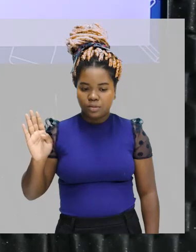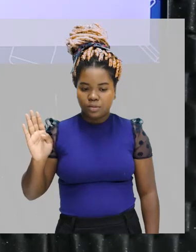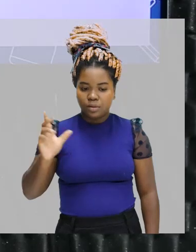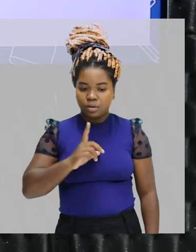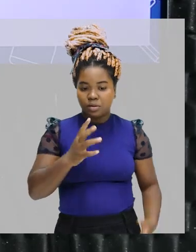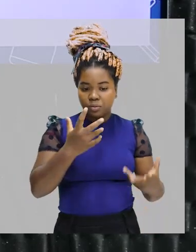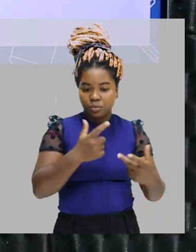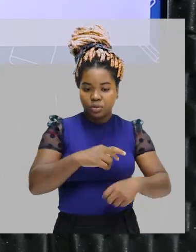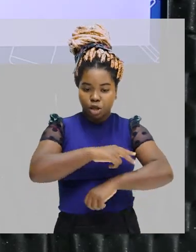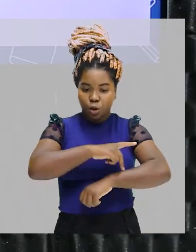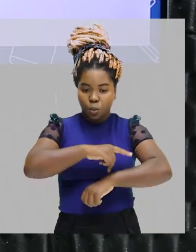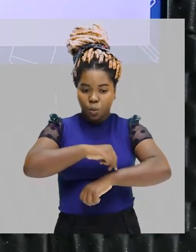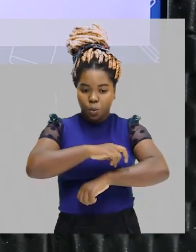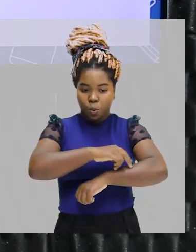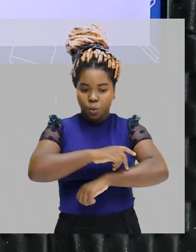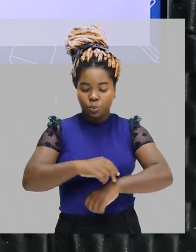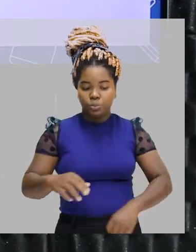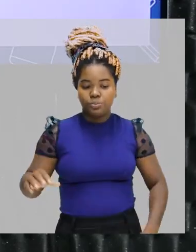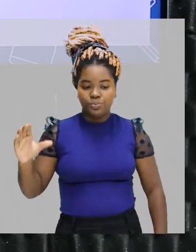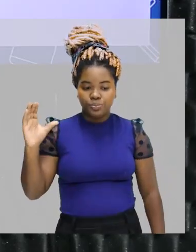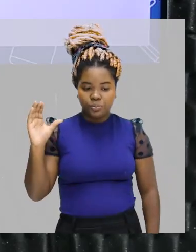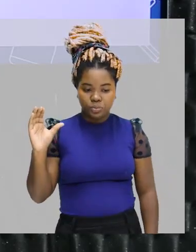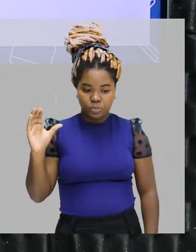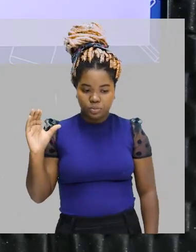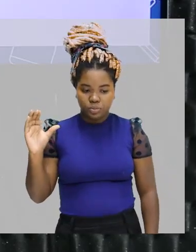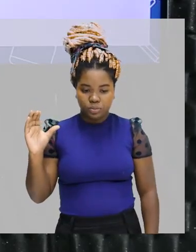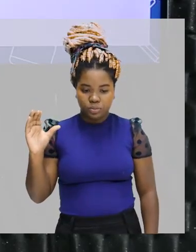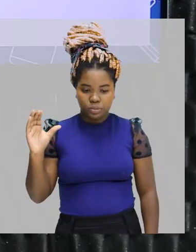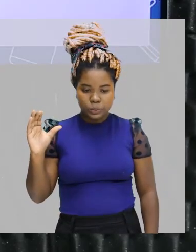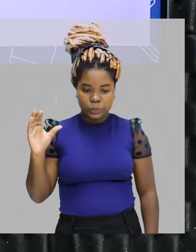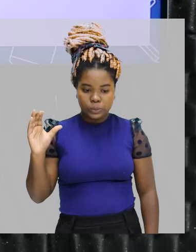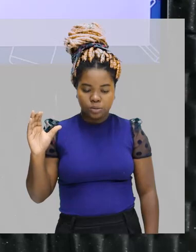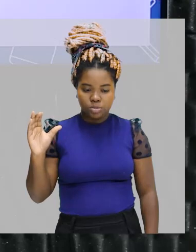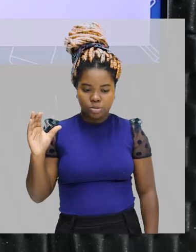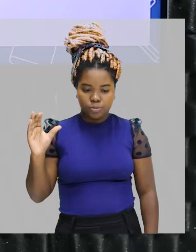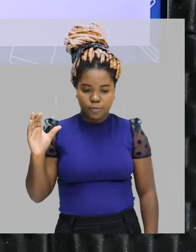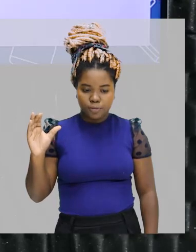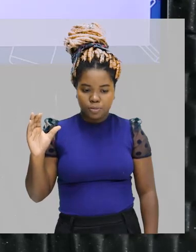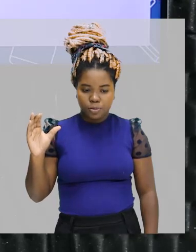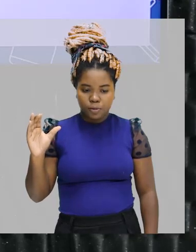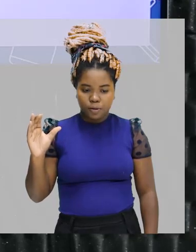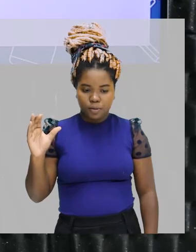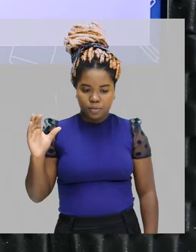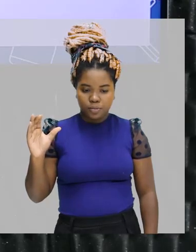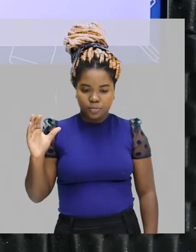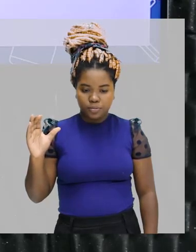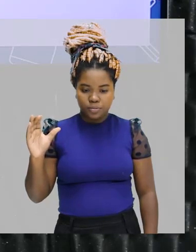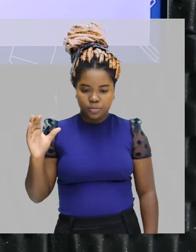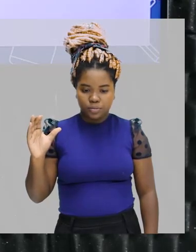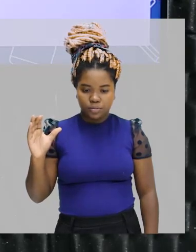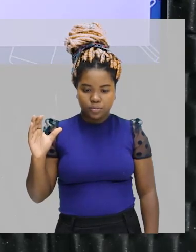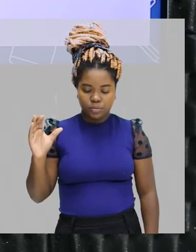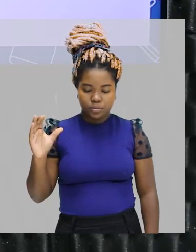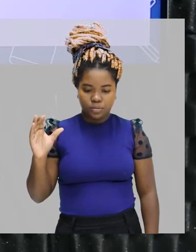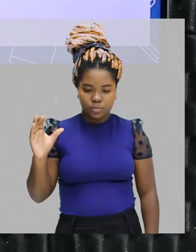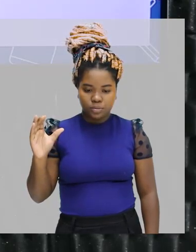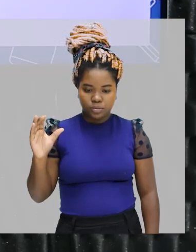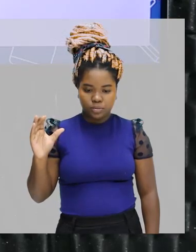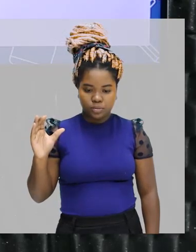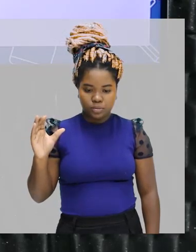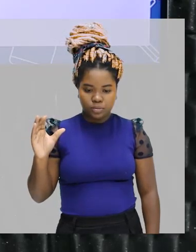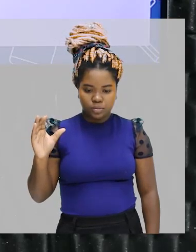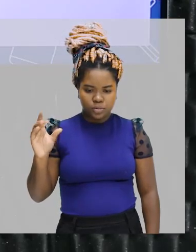gente está procurando é a frase incorreta, tá? Aqui, my cat is sick. Meu gato está doente. Levá-lo para